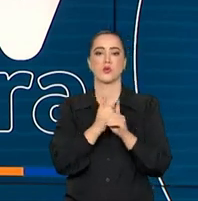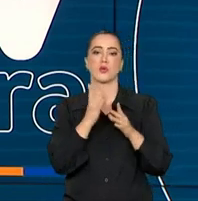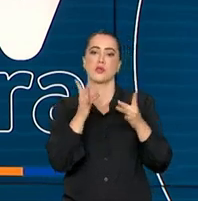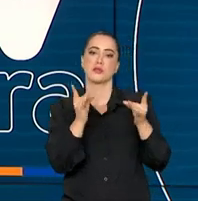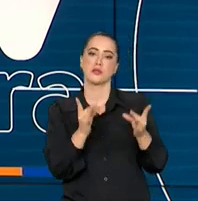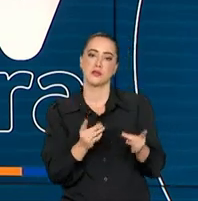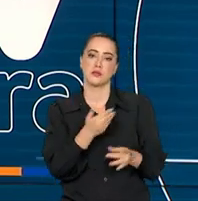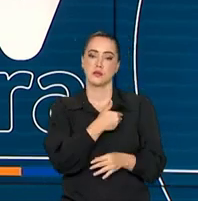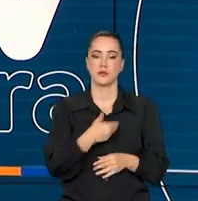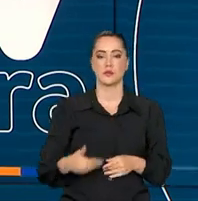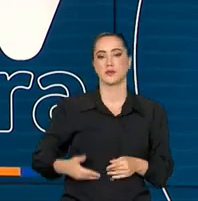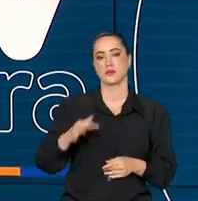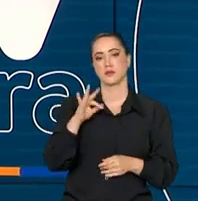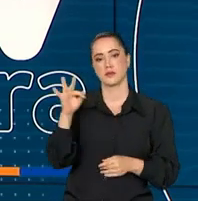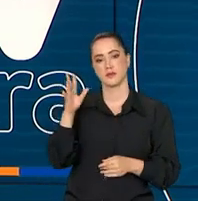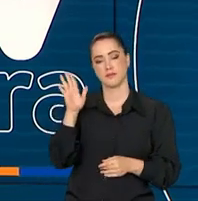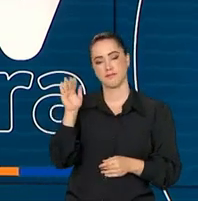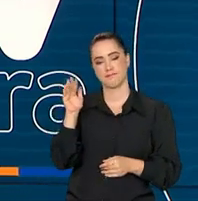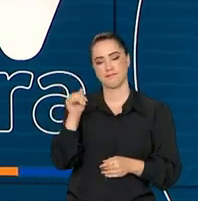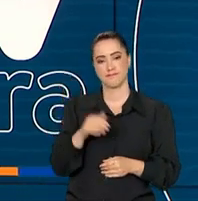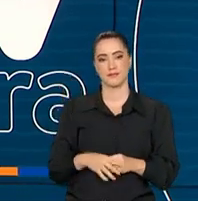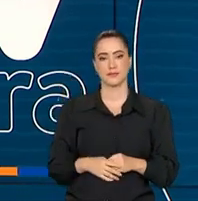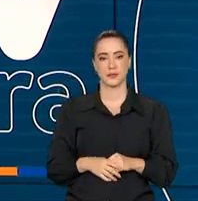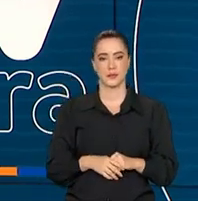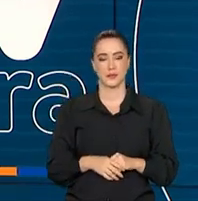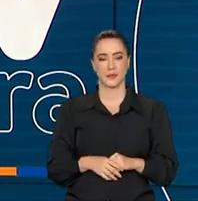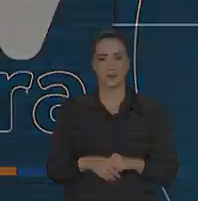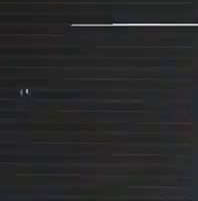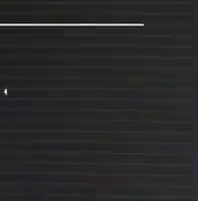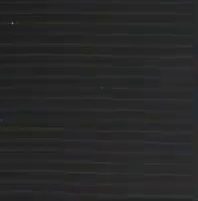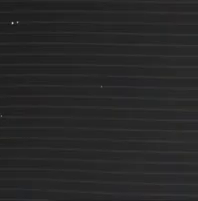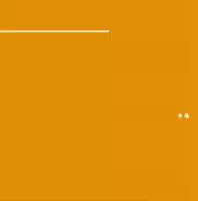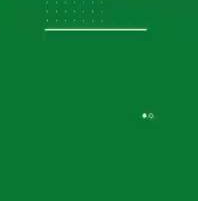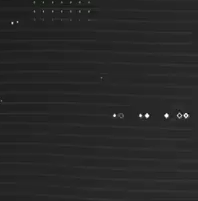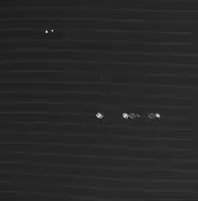as informações do governo federal. Até logo mais.